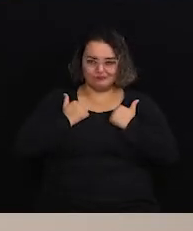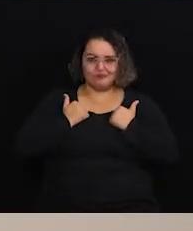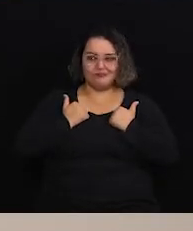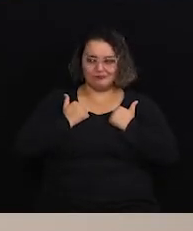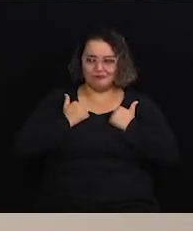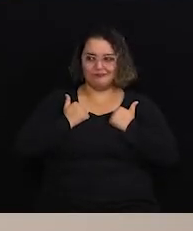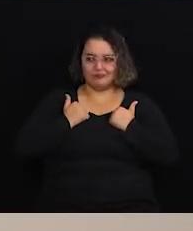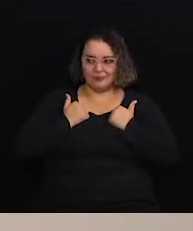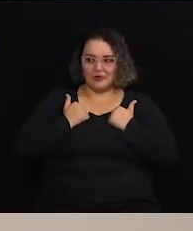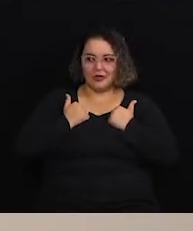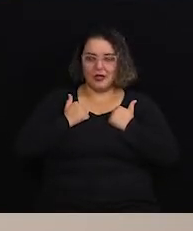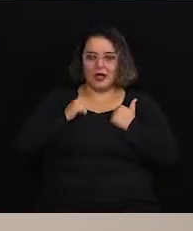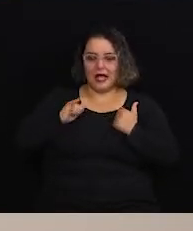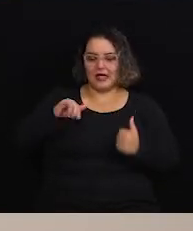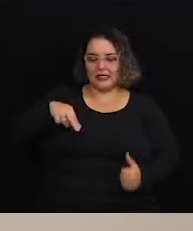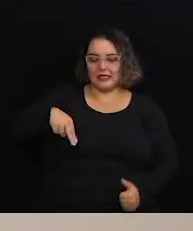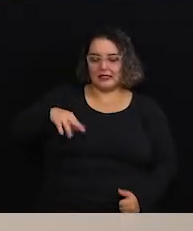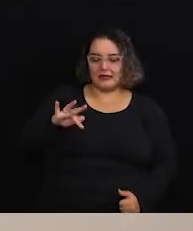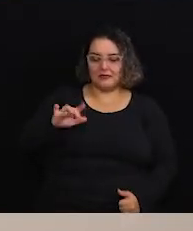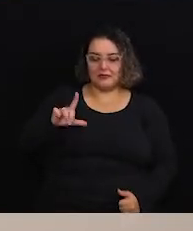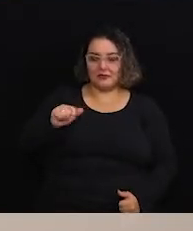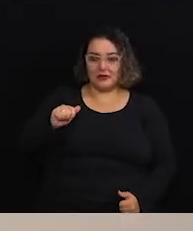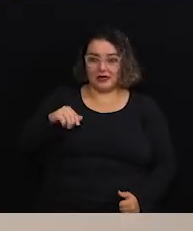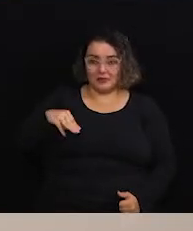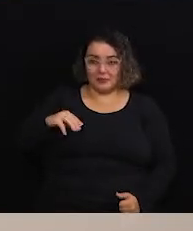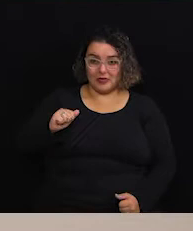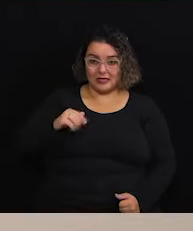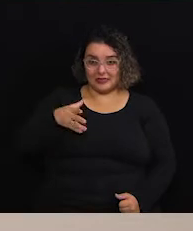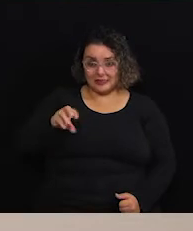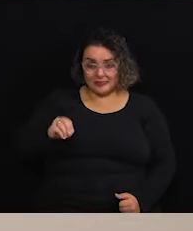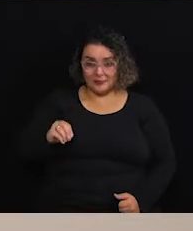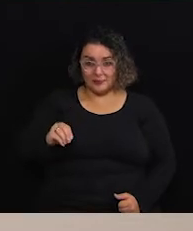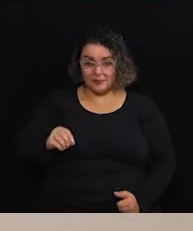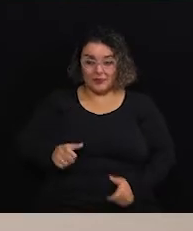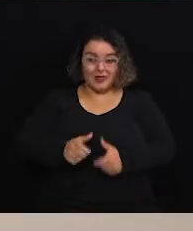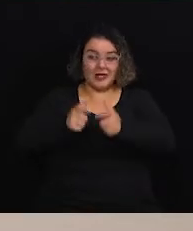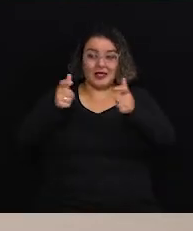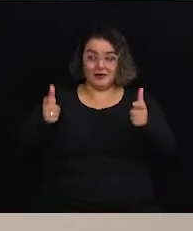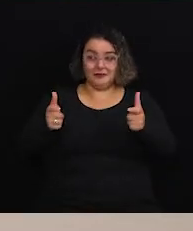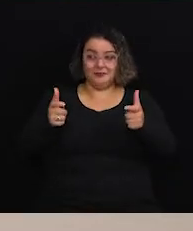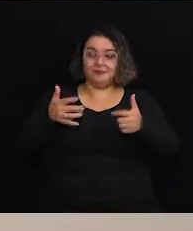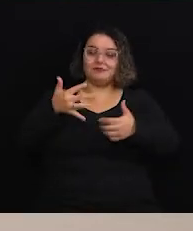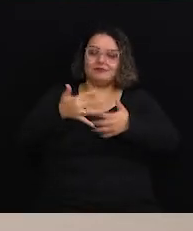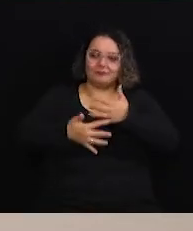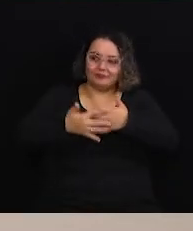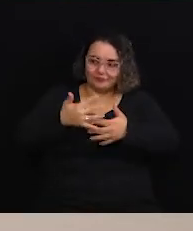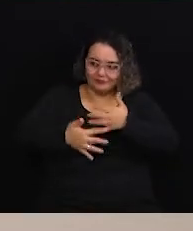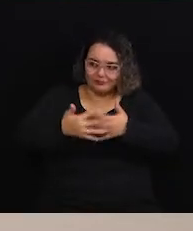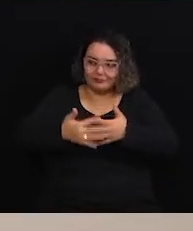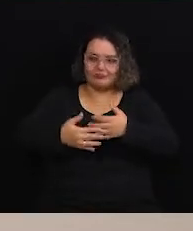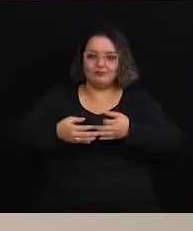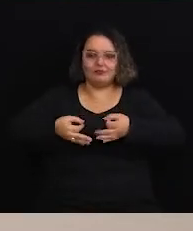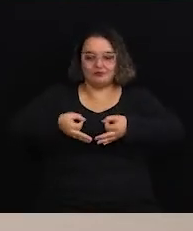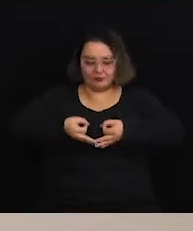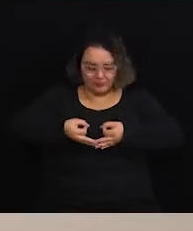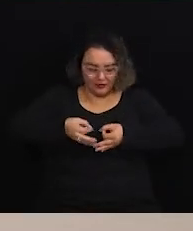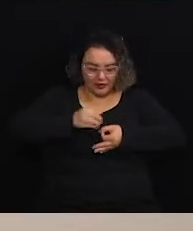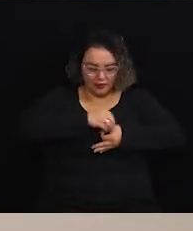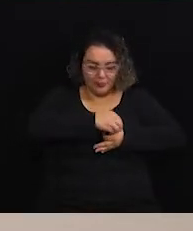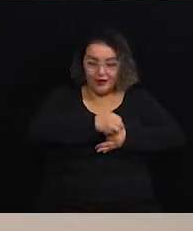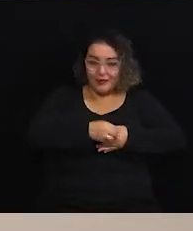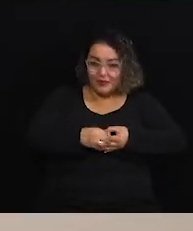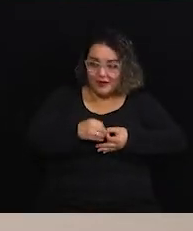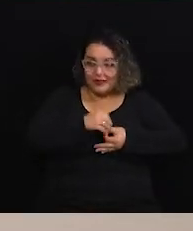um processo inflamatório muito grande dentro do organismo dessa mulher, e isso interfere muito na ovulação,